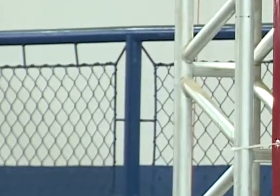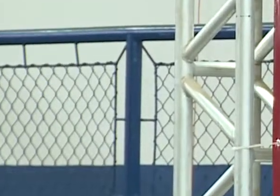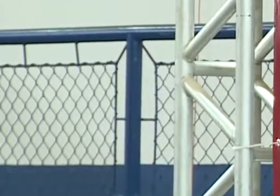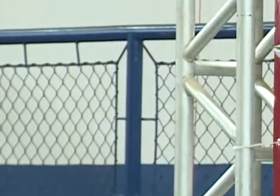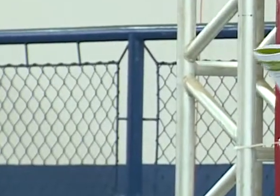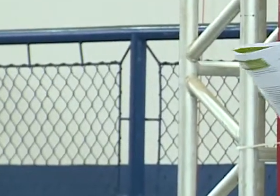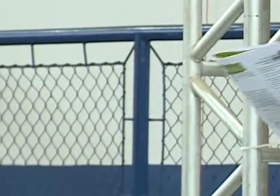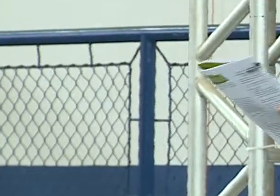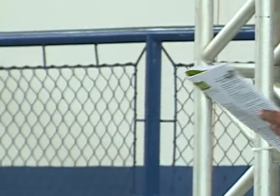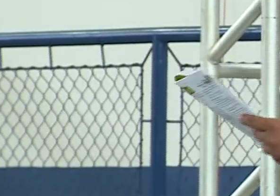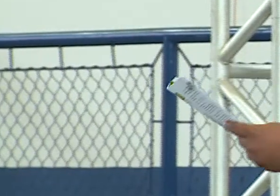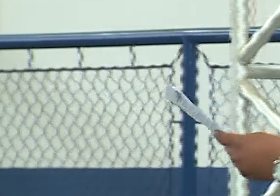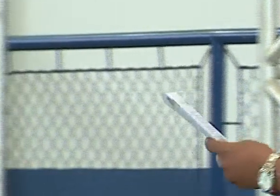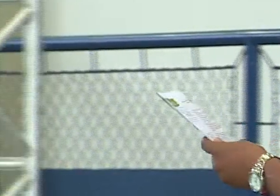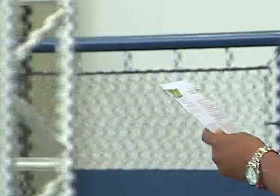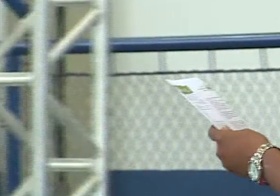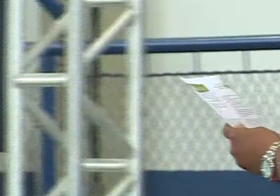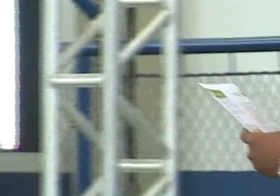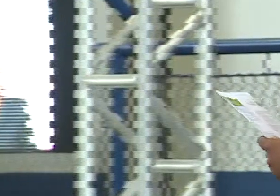em torno de